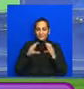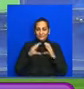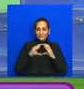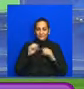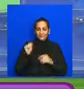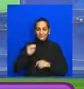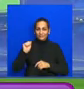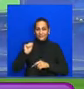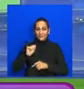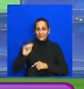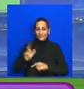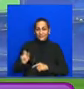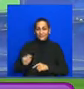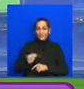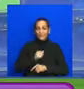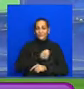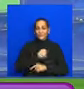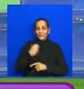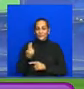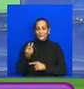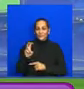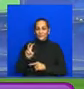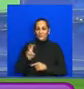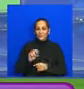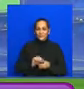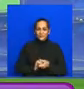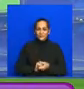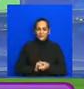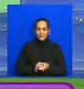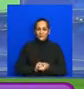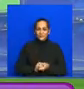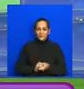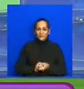Bola azul, 25. Azul, número 25.